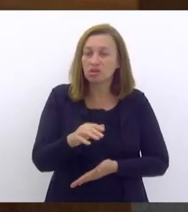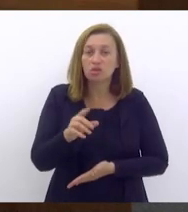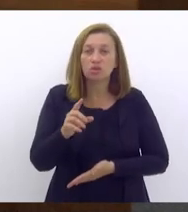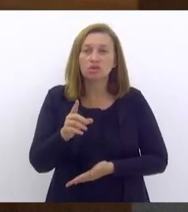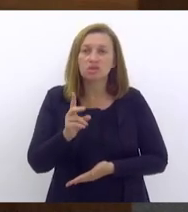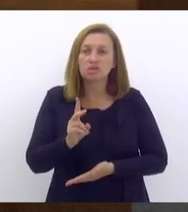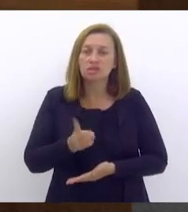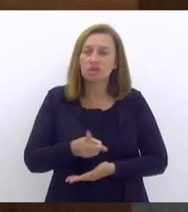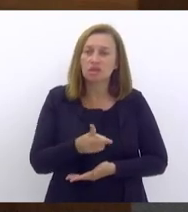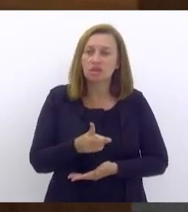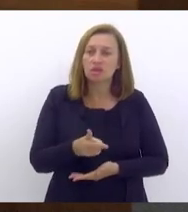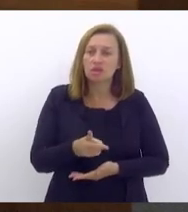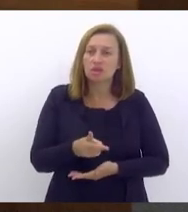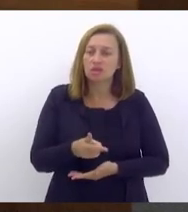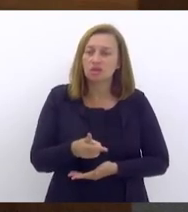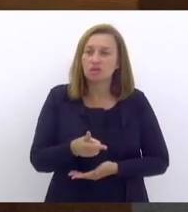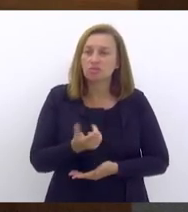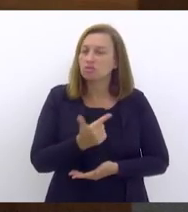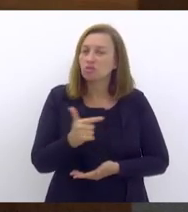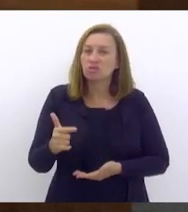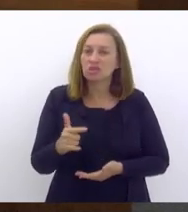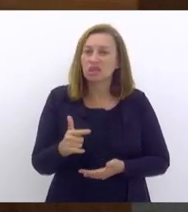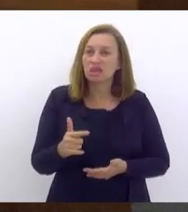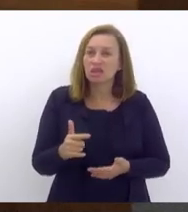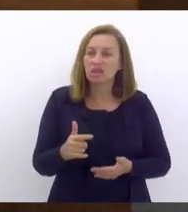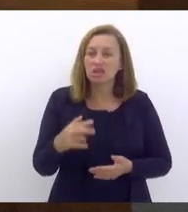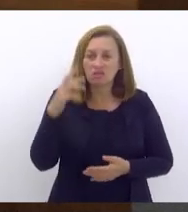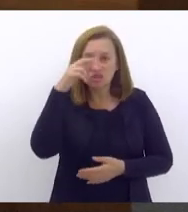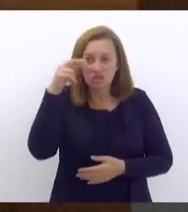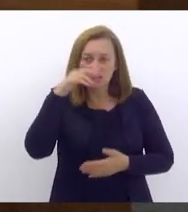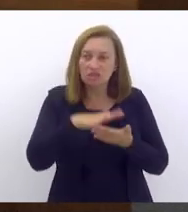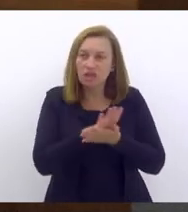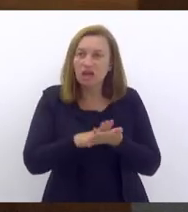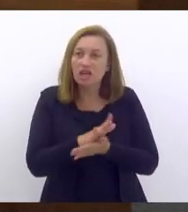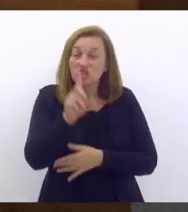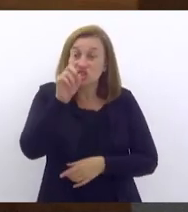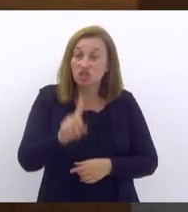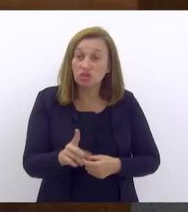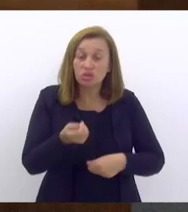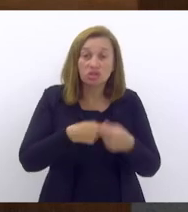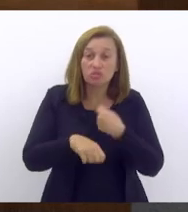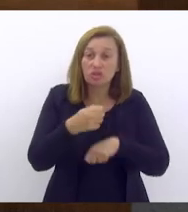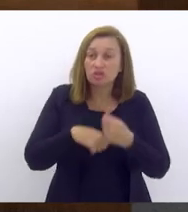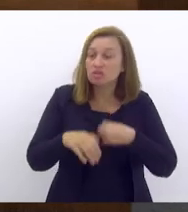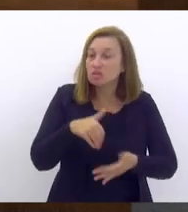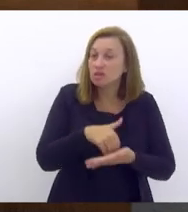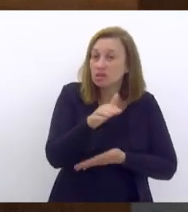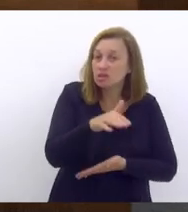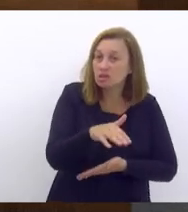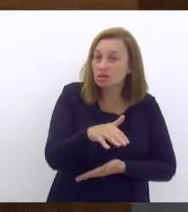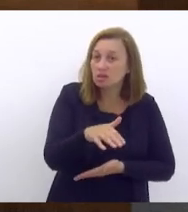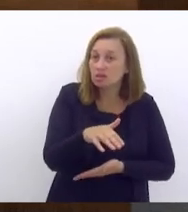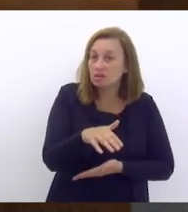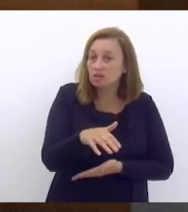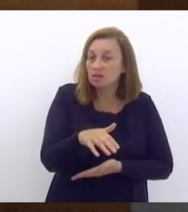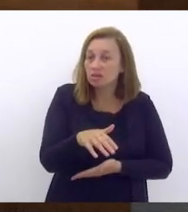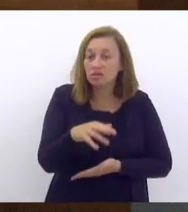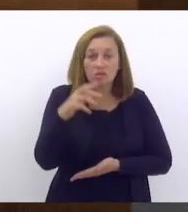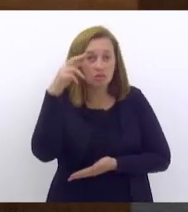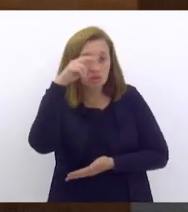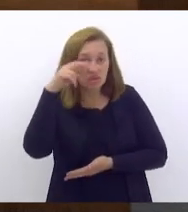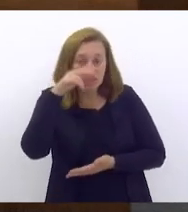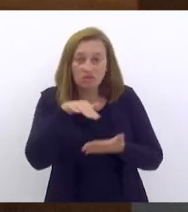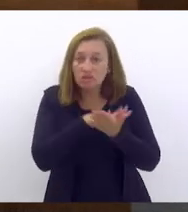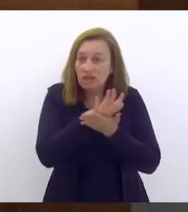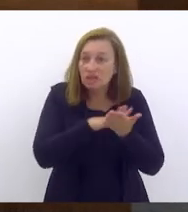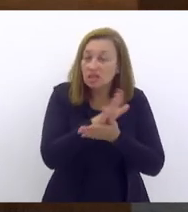sumariamente, sem sindicâncias concluídas. Diretores administrativos estão sendo exonerados sumariamente, sem sindicância concluído,